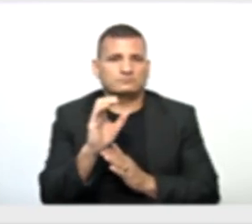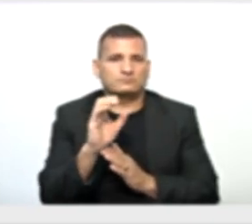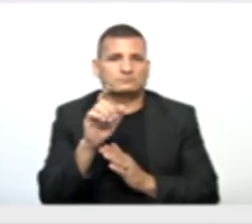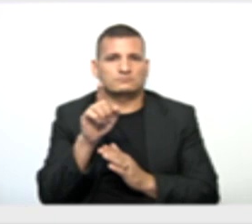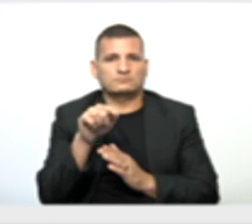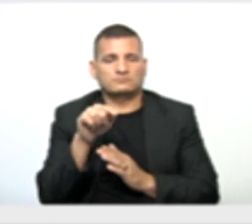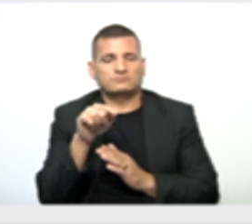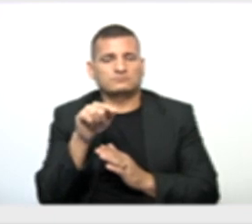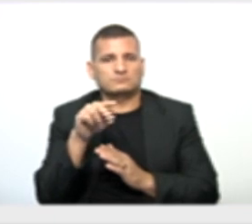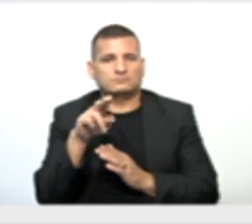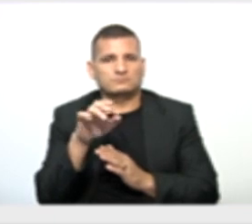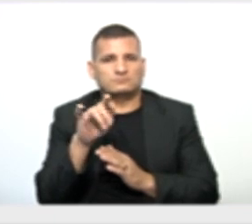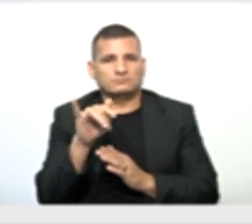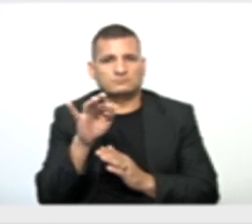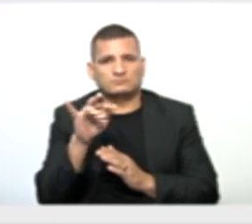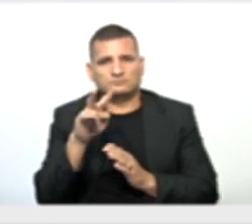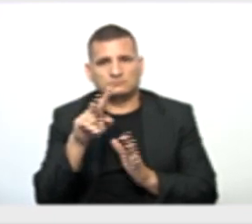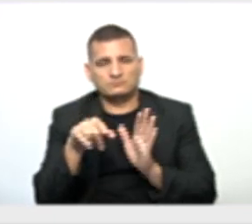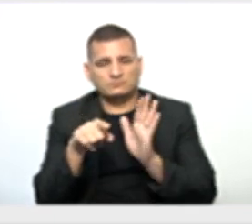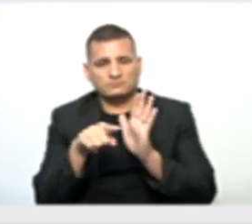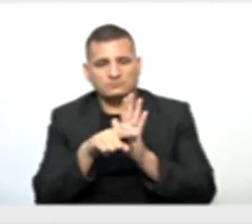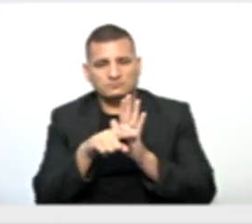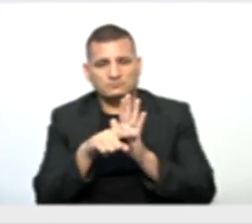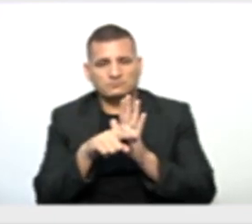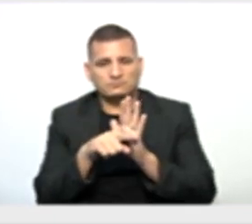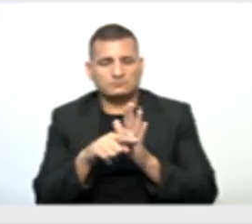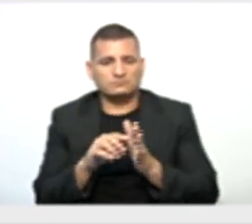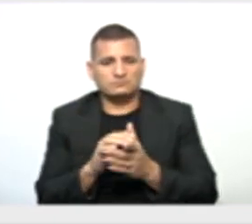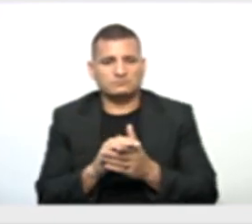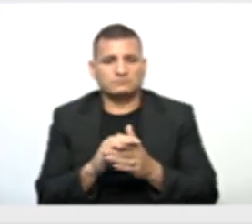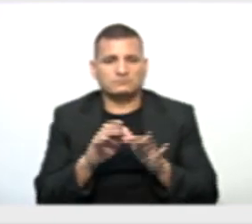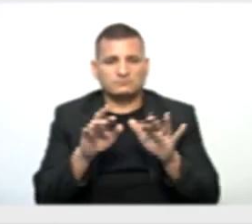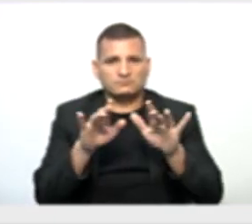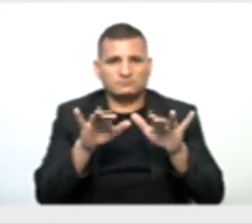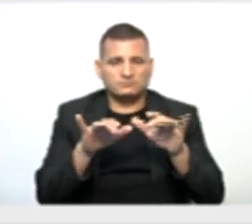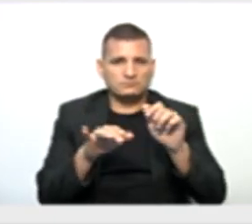negativo. Então, o que a gente tem aqui? No momento que eu digito para A o